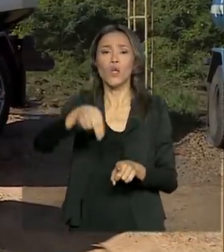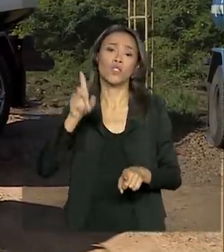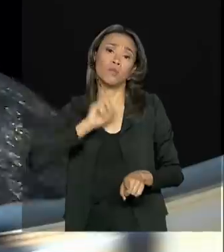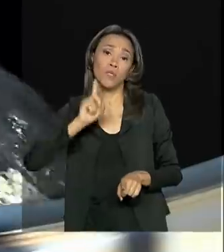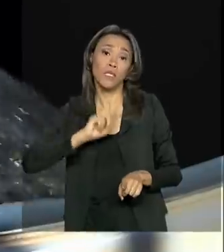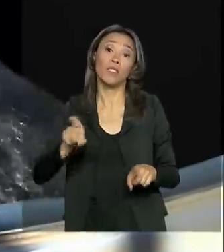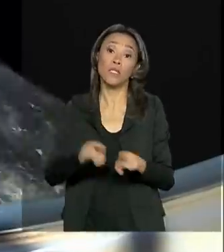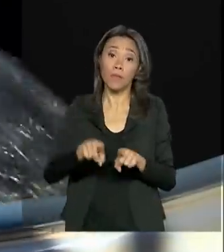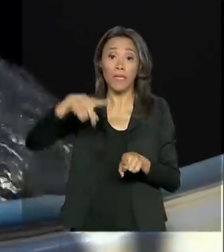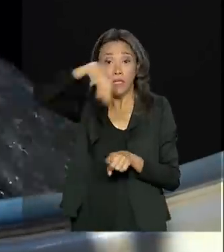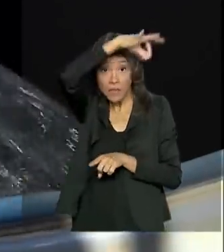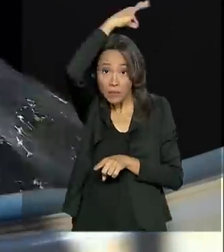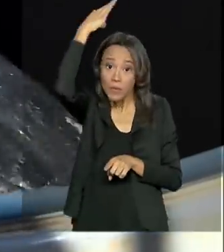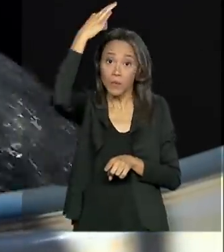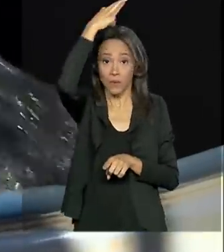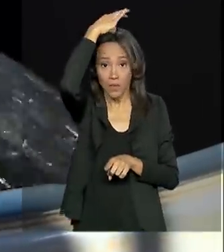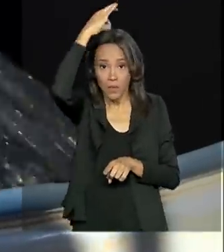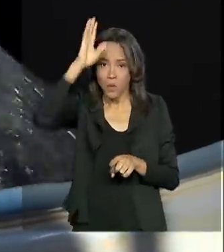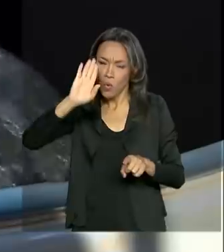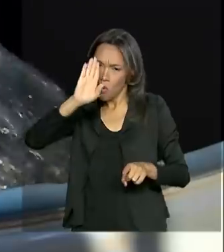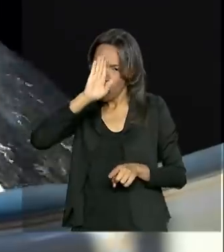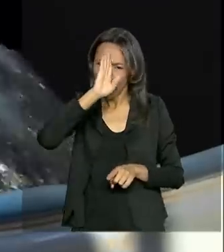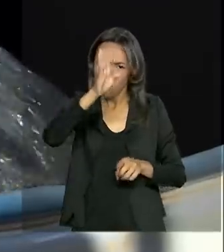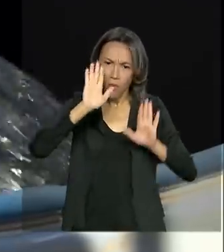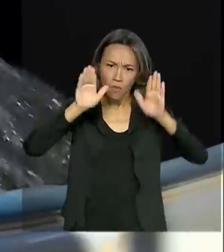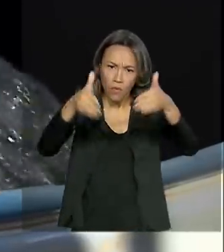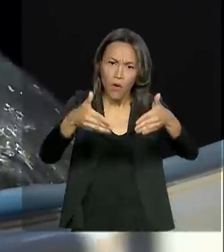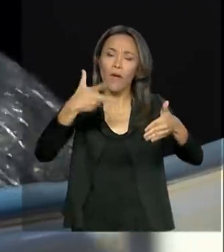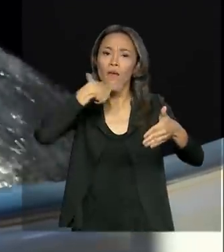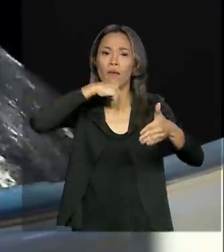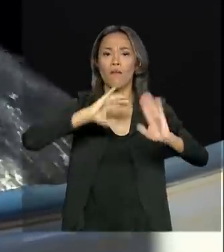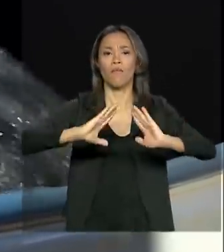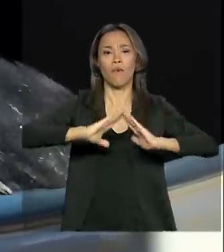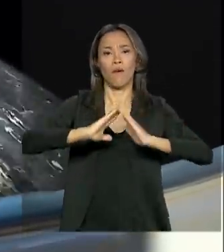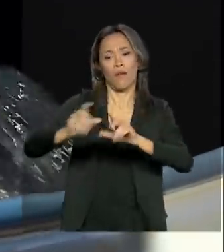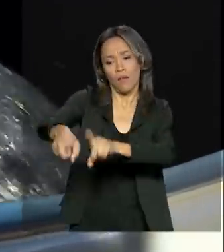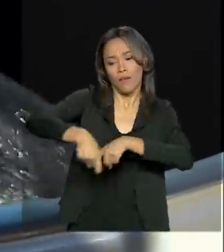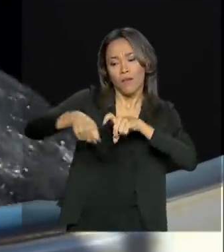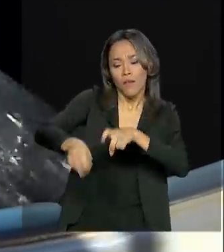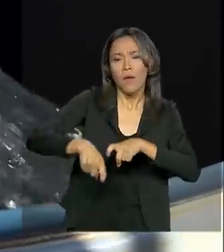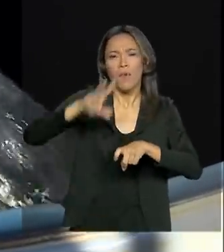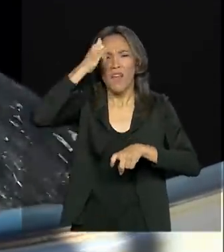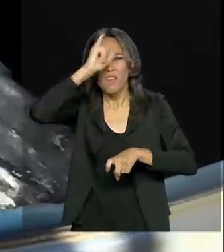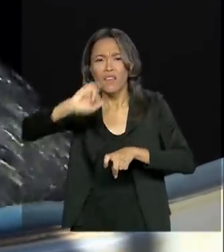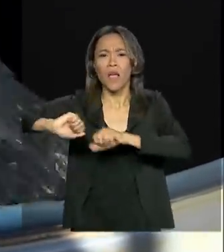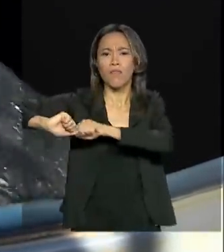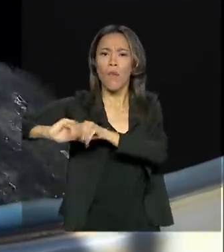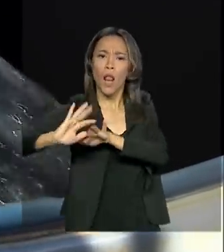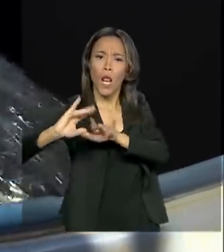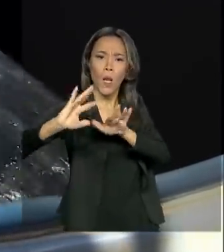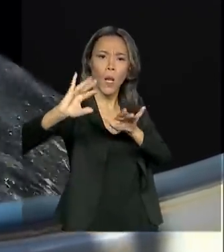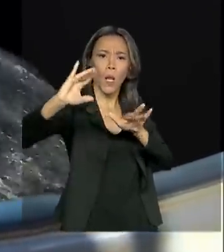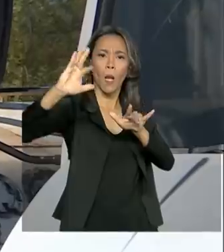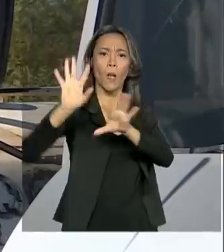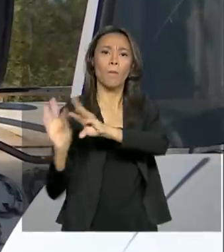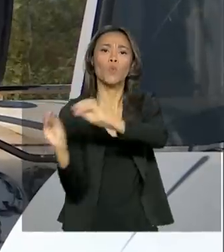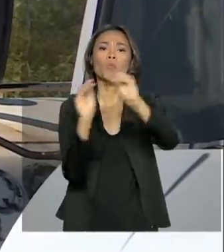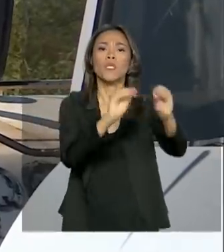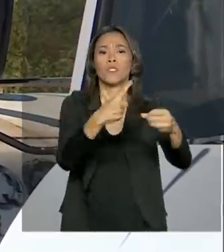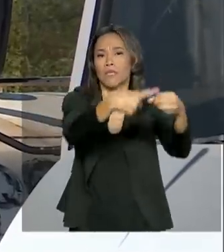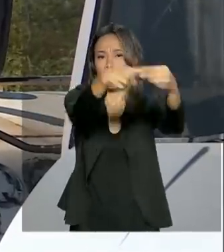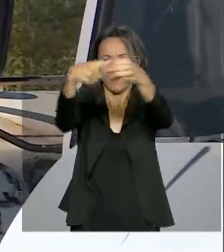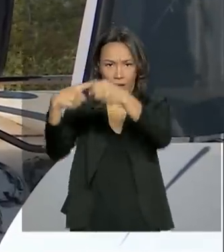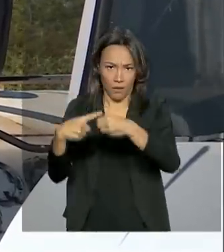Santo. O alvo prioritário é a população rural, com o objetivo de conter o êxodo rural e garantir o desenvolvimento da